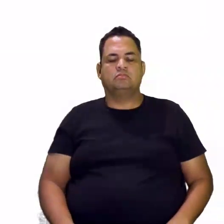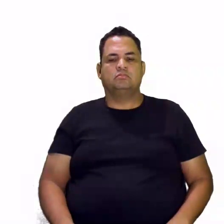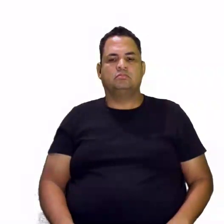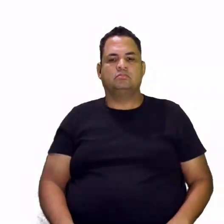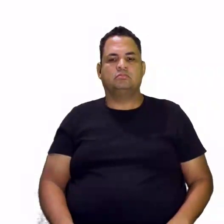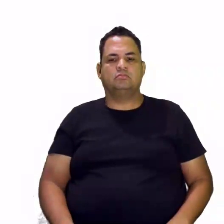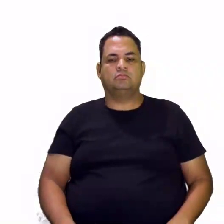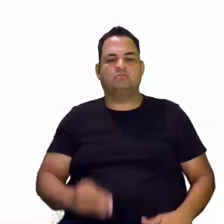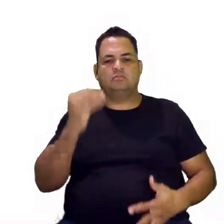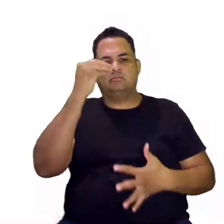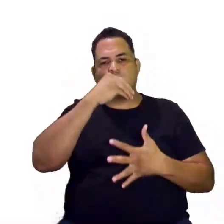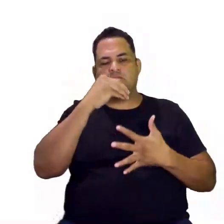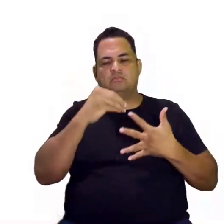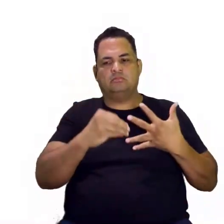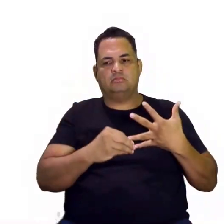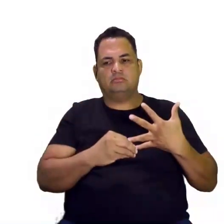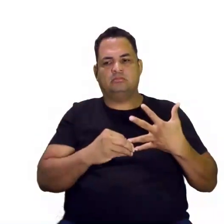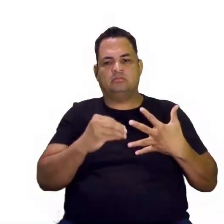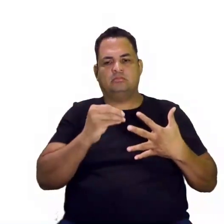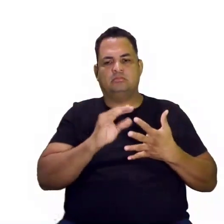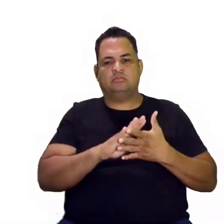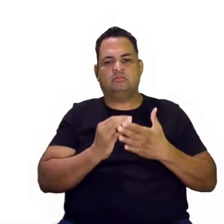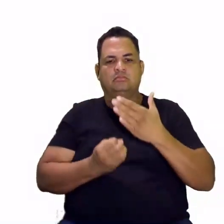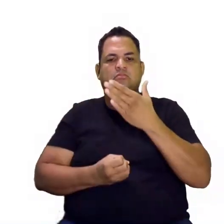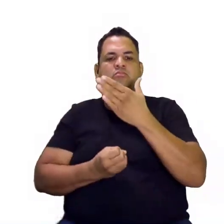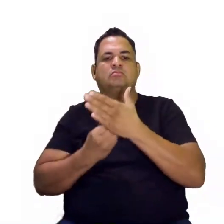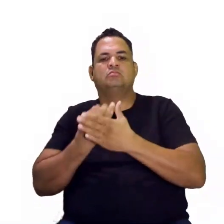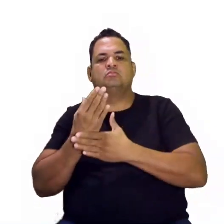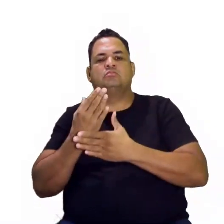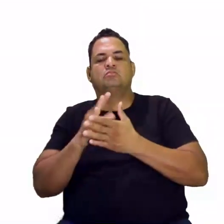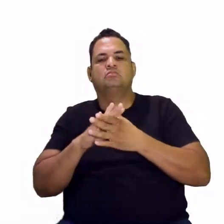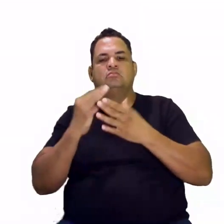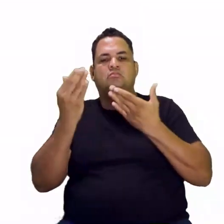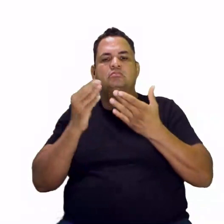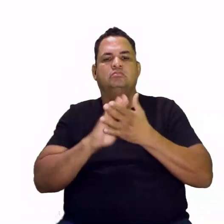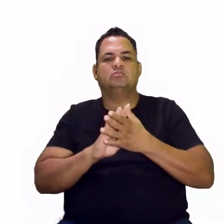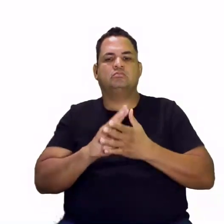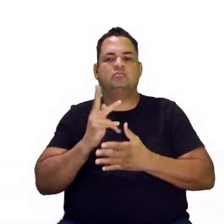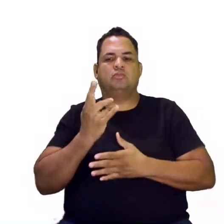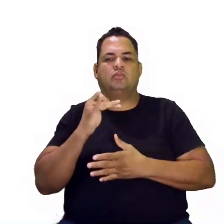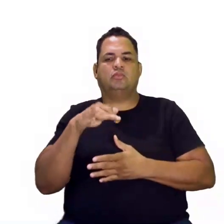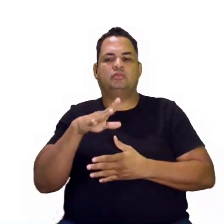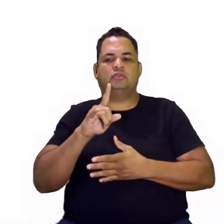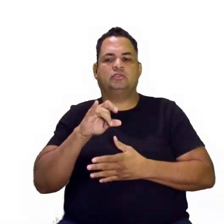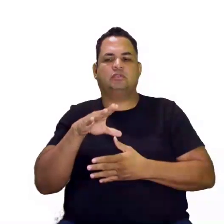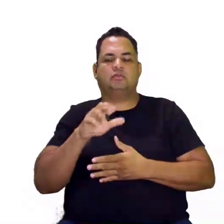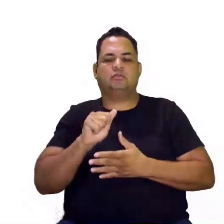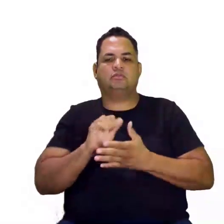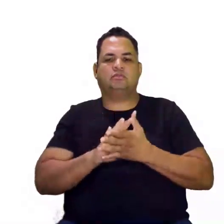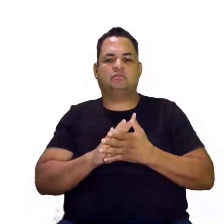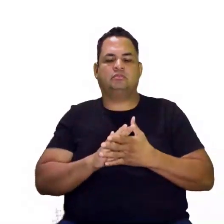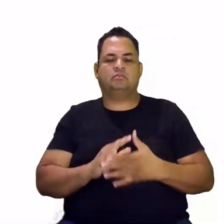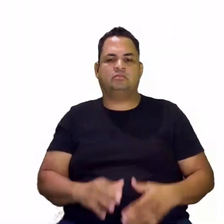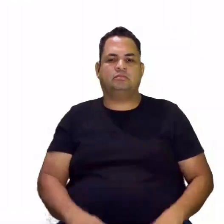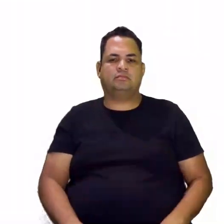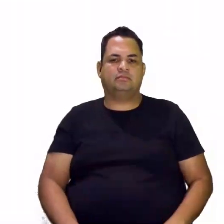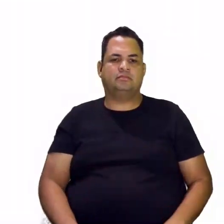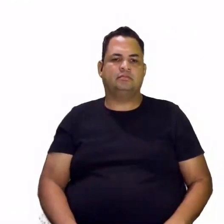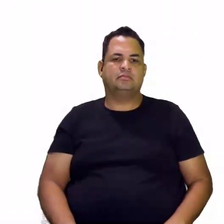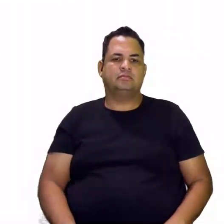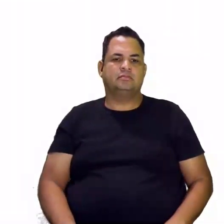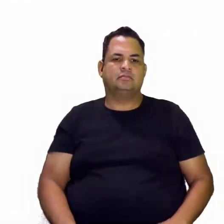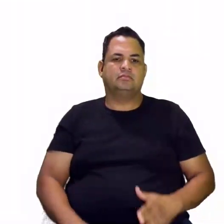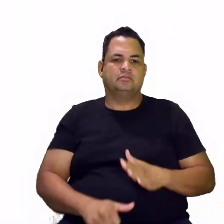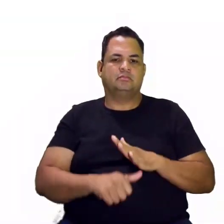a espécie que deu origem à espécie Homo sapiens, os antropóides, né? Os seres